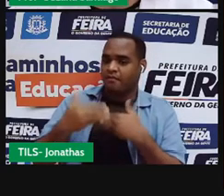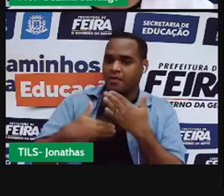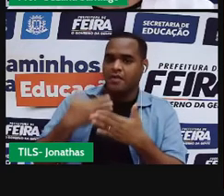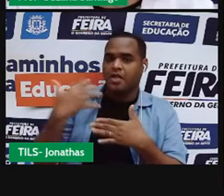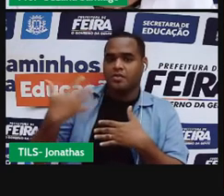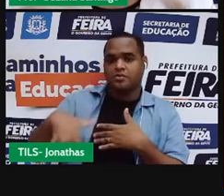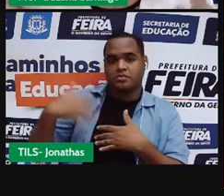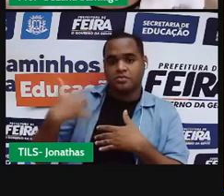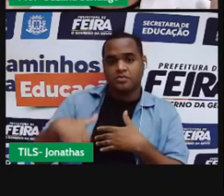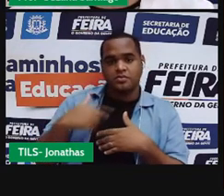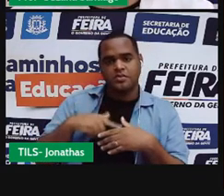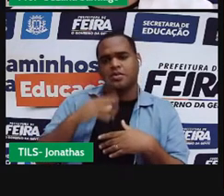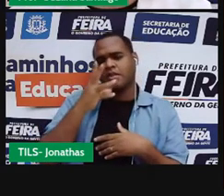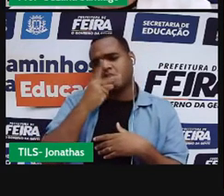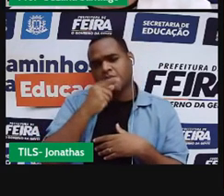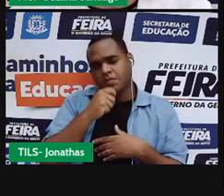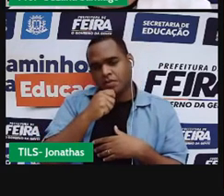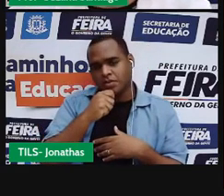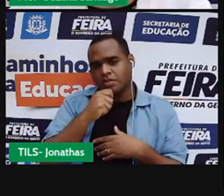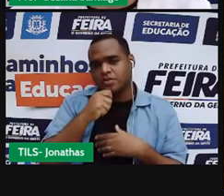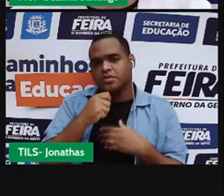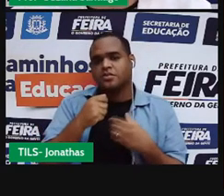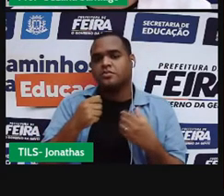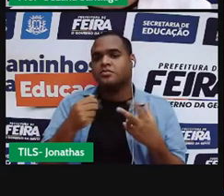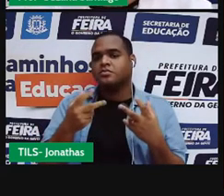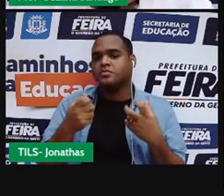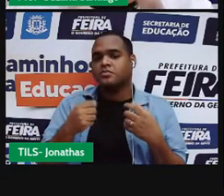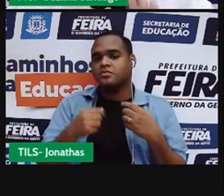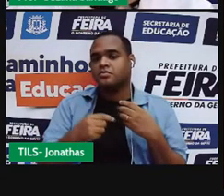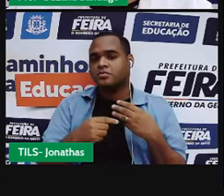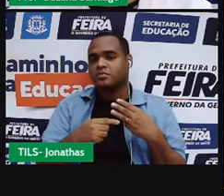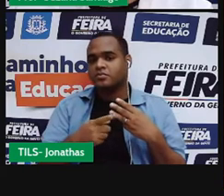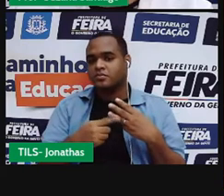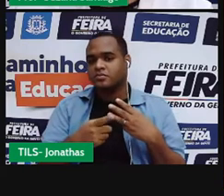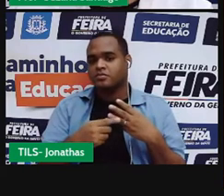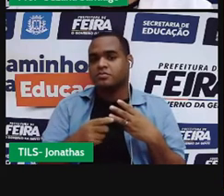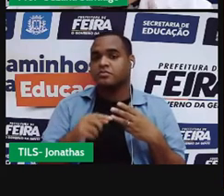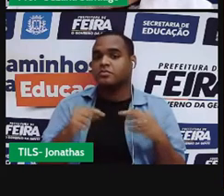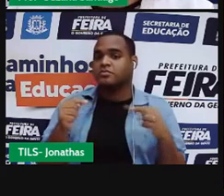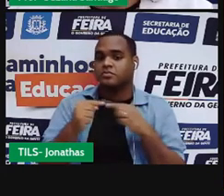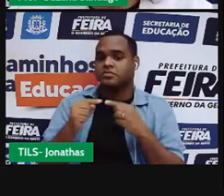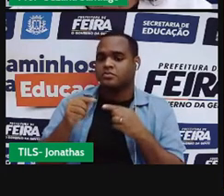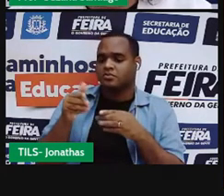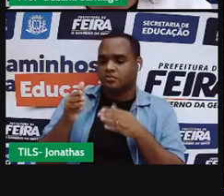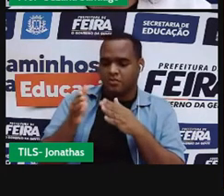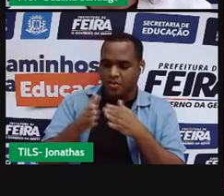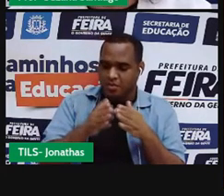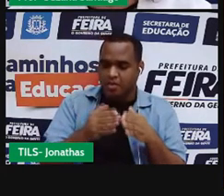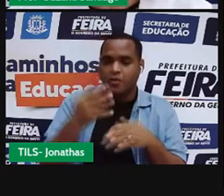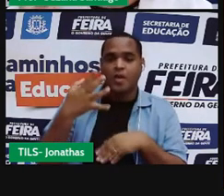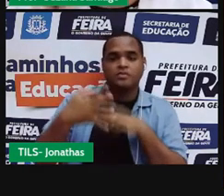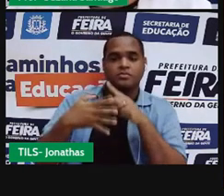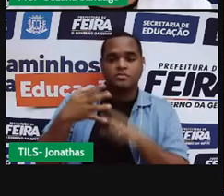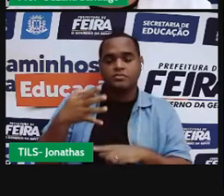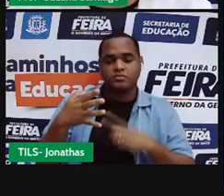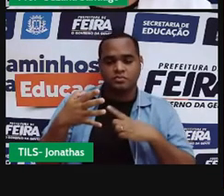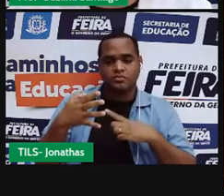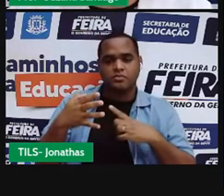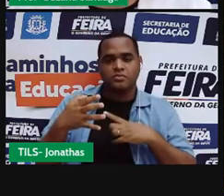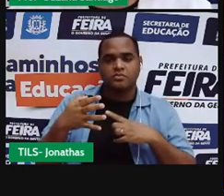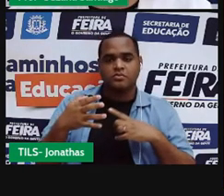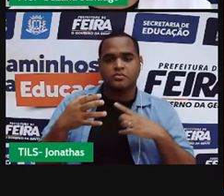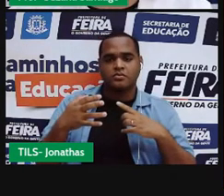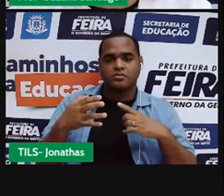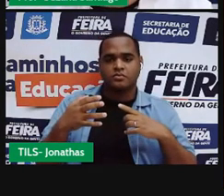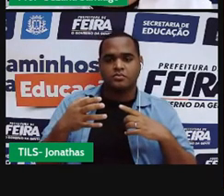caro, demora muito o terceiro estágio, tá certo? E ele é dividido, na verdade, 4 etapas. A gente tem, na